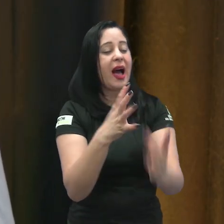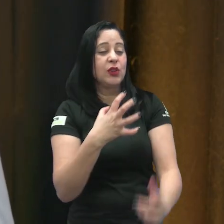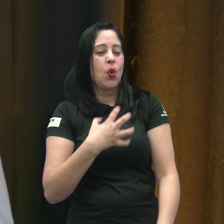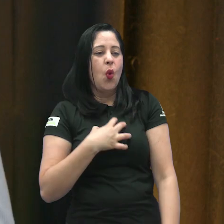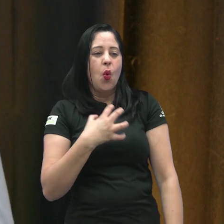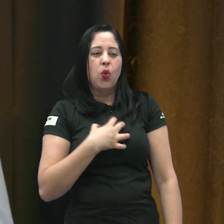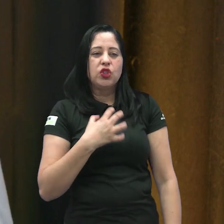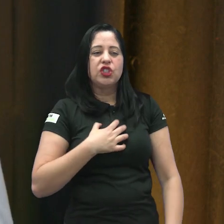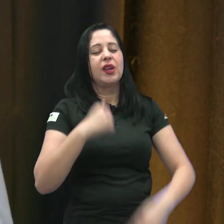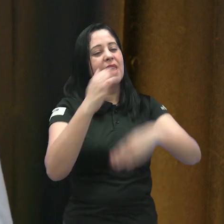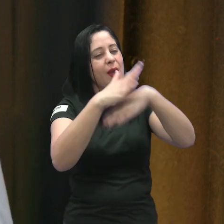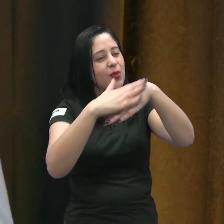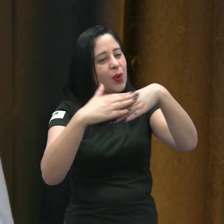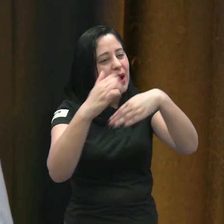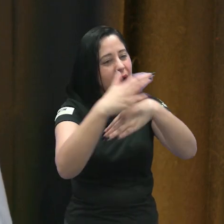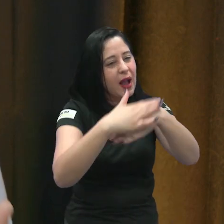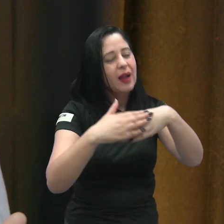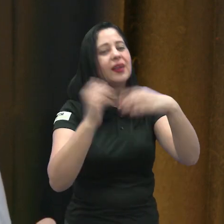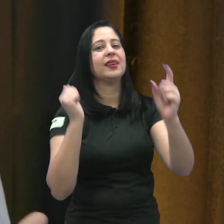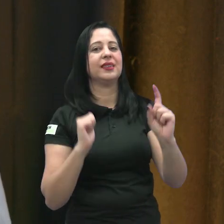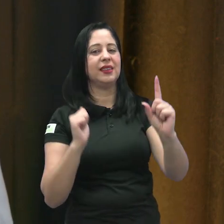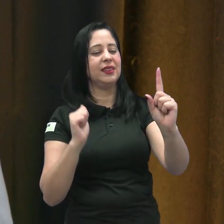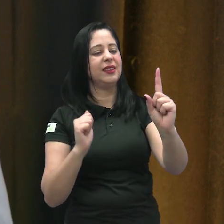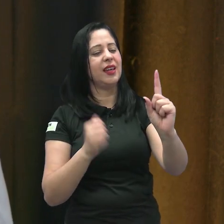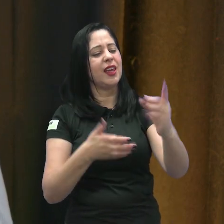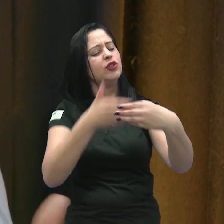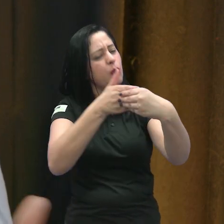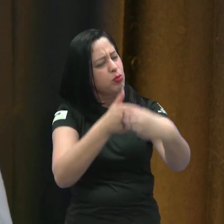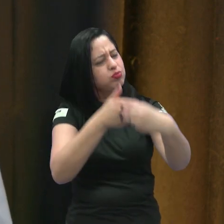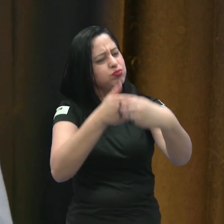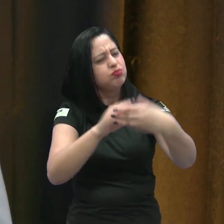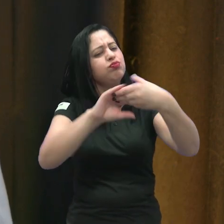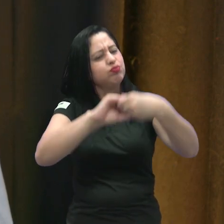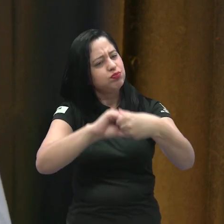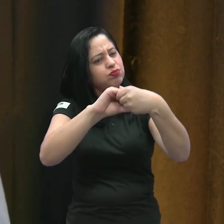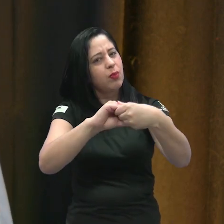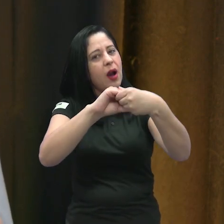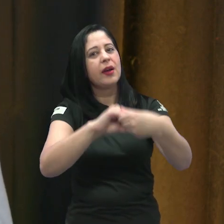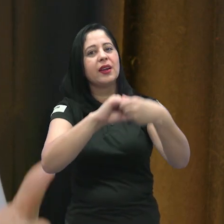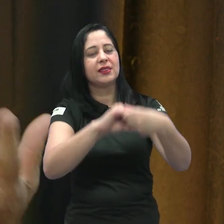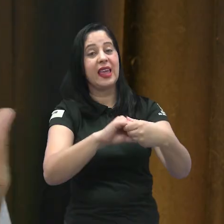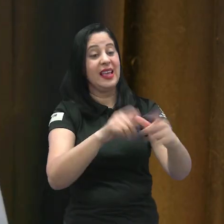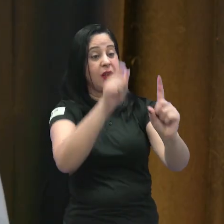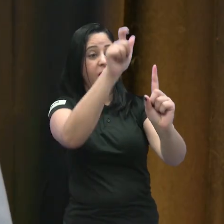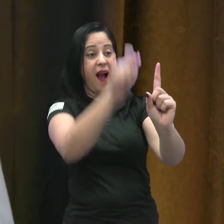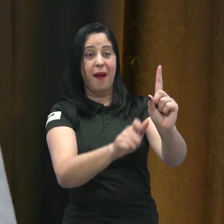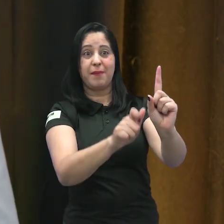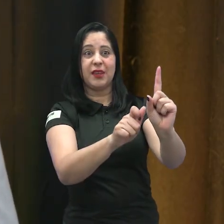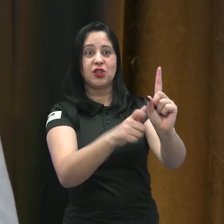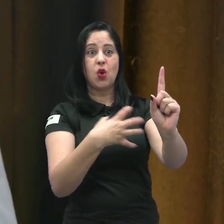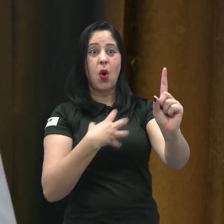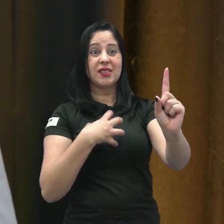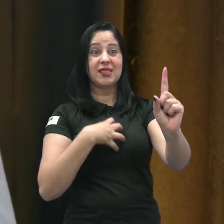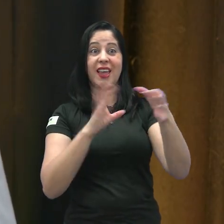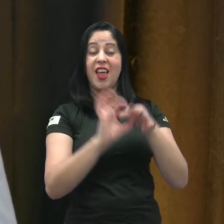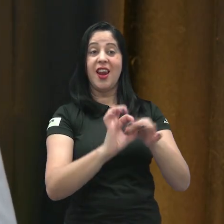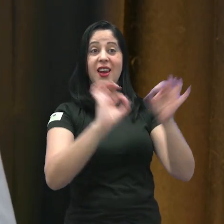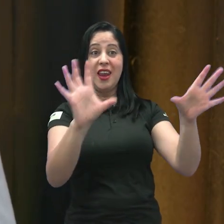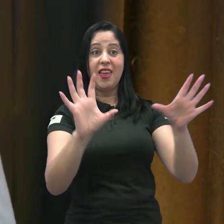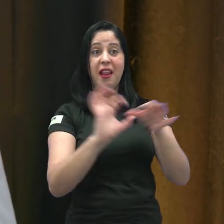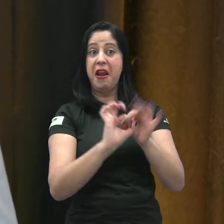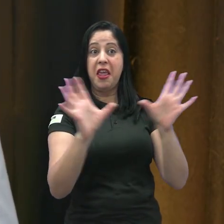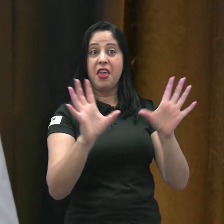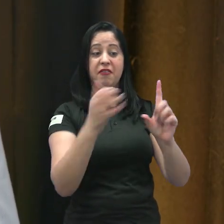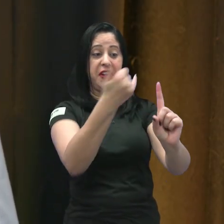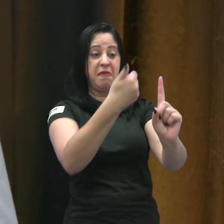essa forma de você se expor para as pessoas, elas ganham uma liberdade para falar com você,